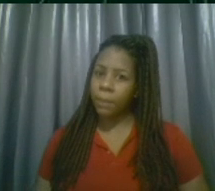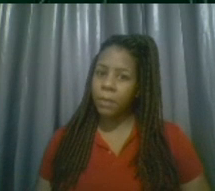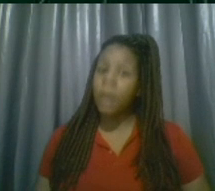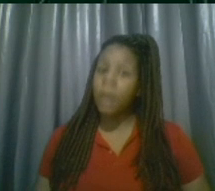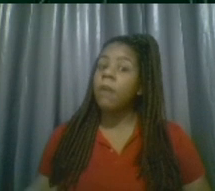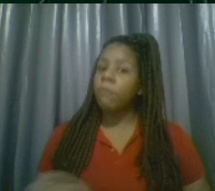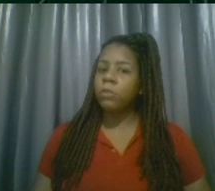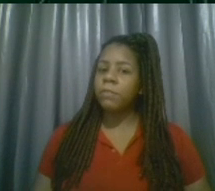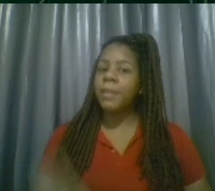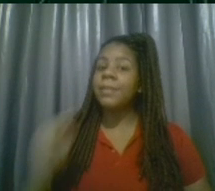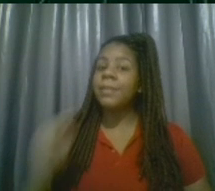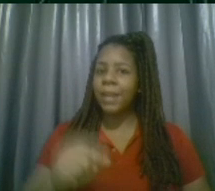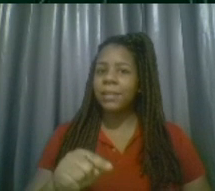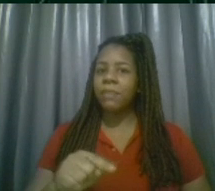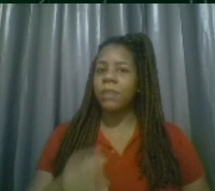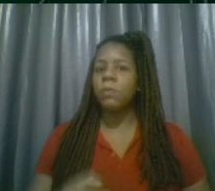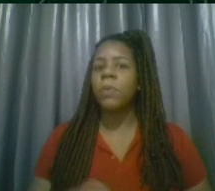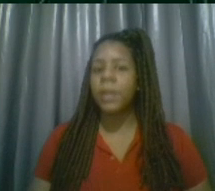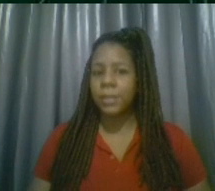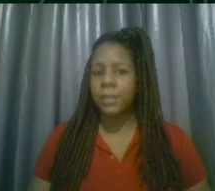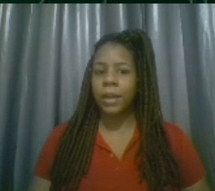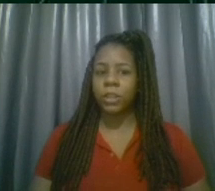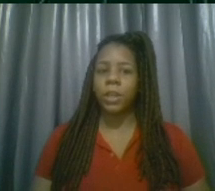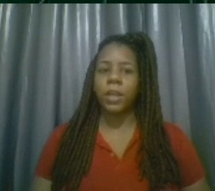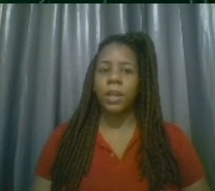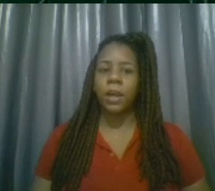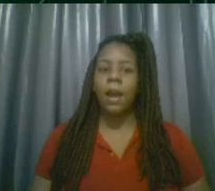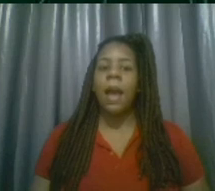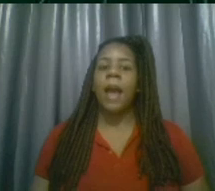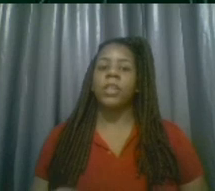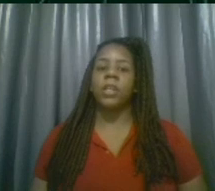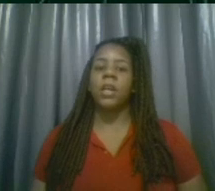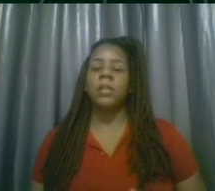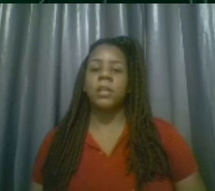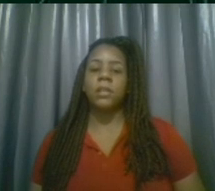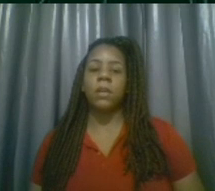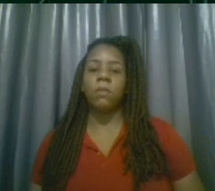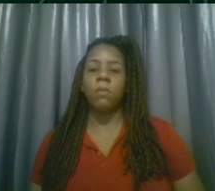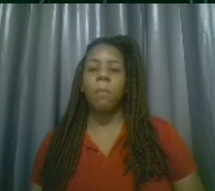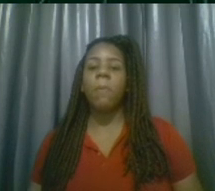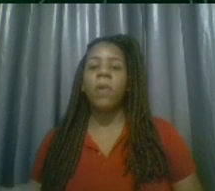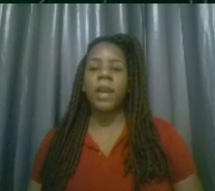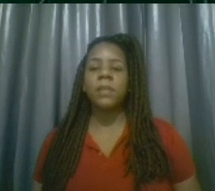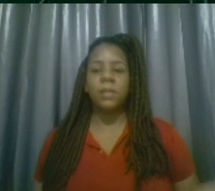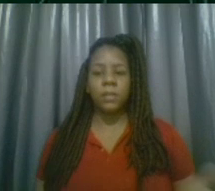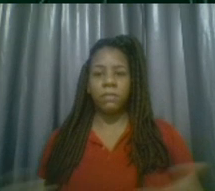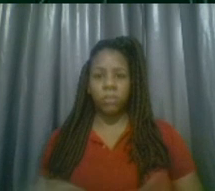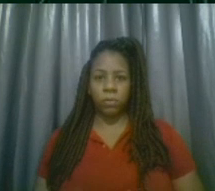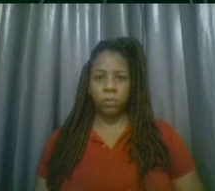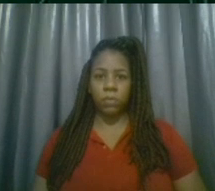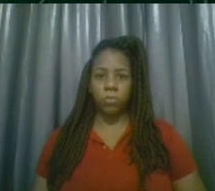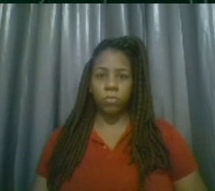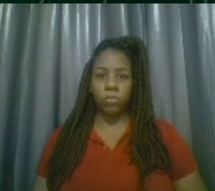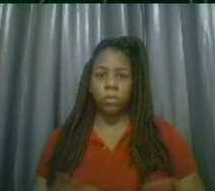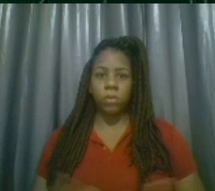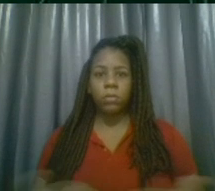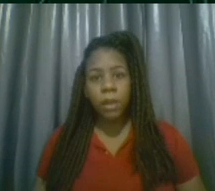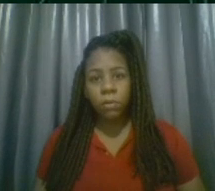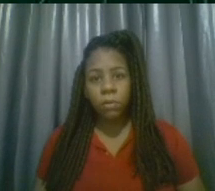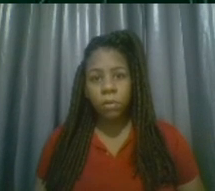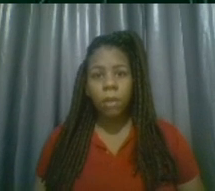porém. Vamos ver se nessa frase o porém se encaixaria. As crianças são, porém, sensíveis que os